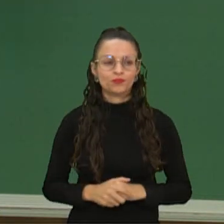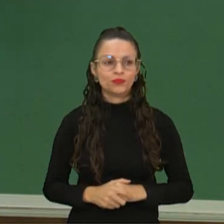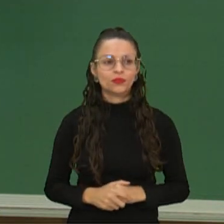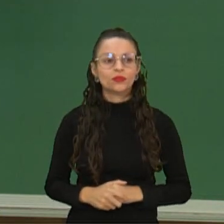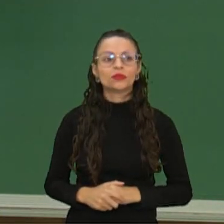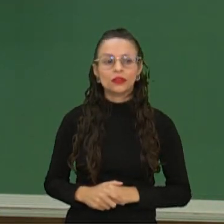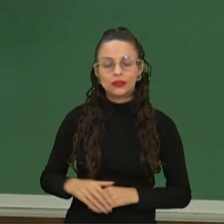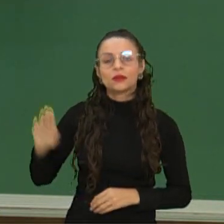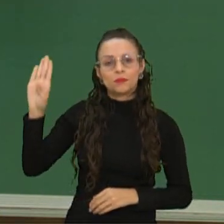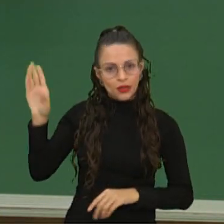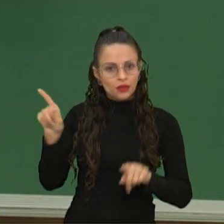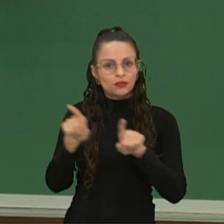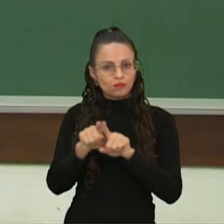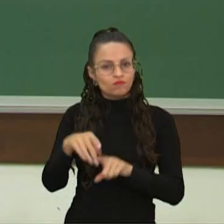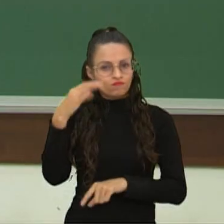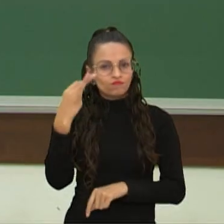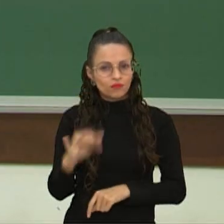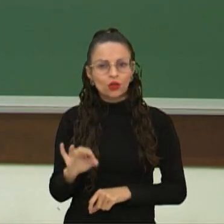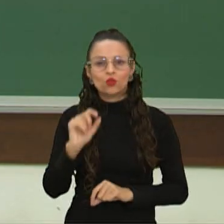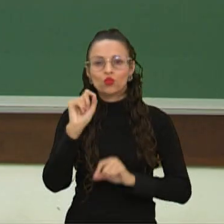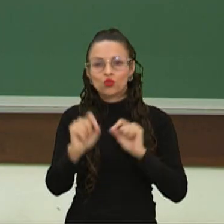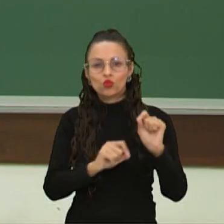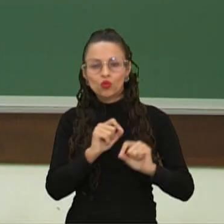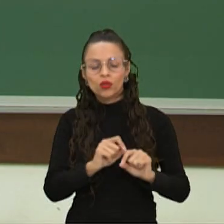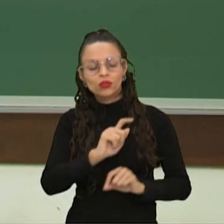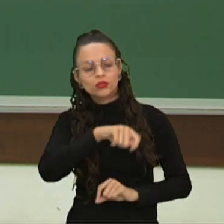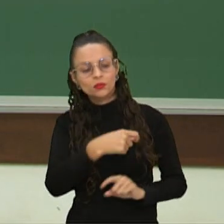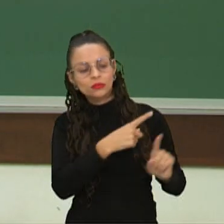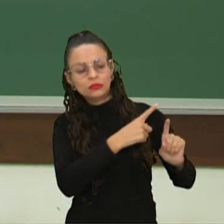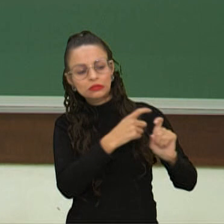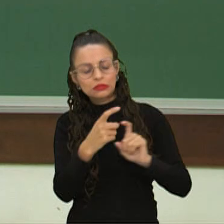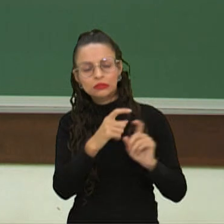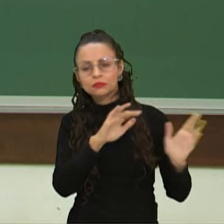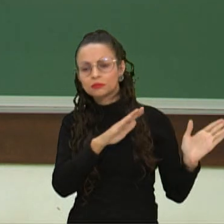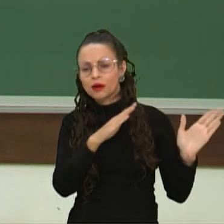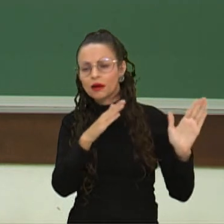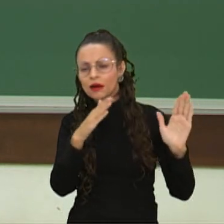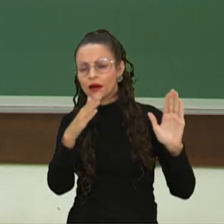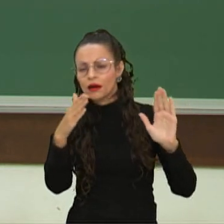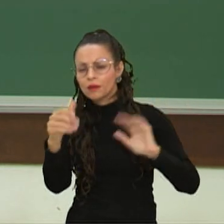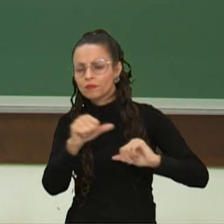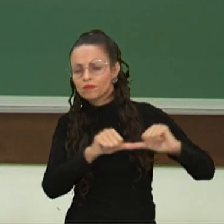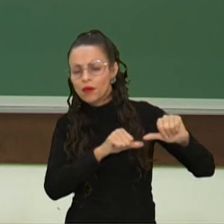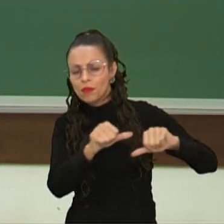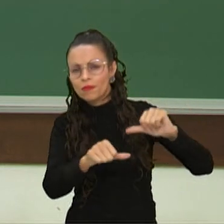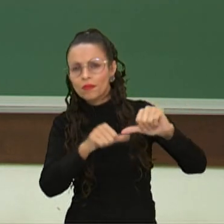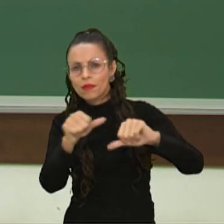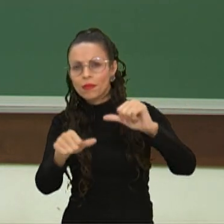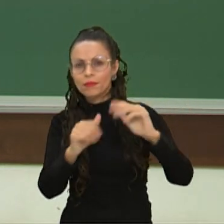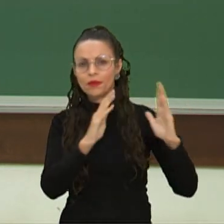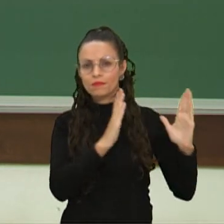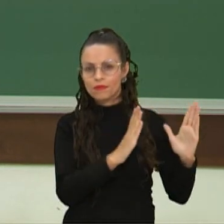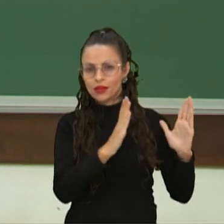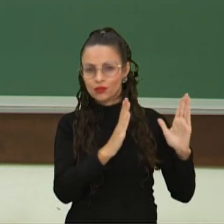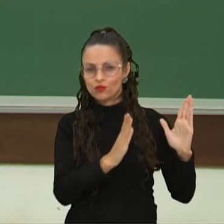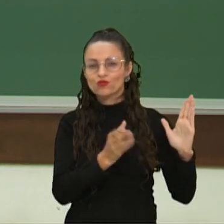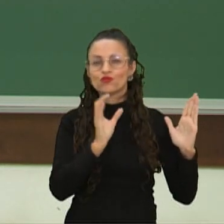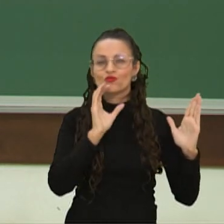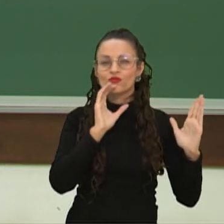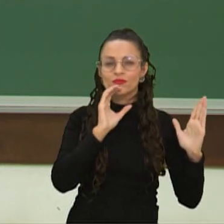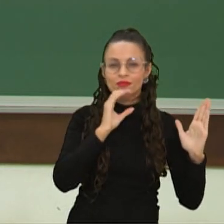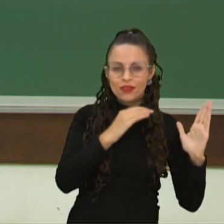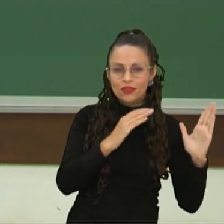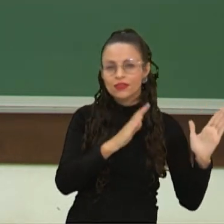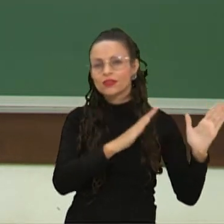é um fato, né? Quando os cientistas falam sobre a mudança de clima no decorrer de milhares de anos entre períodos quentes e períodos mais